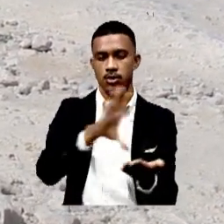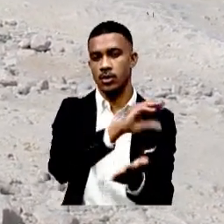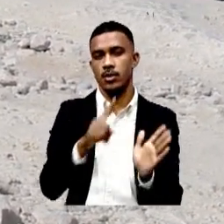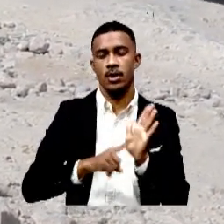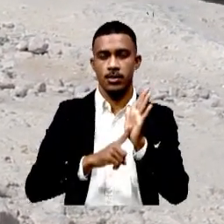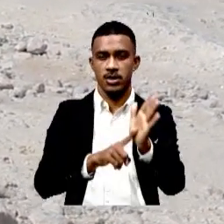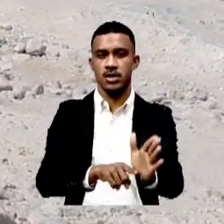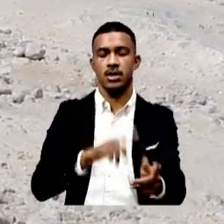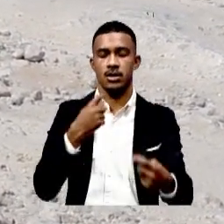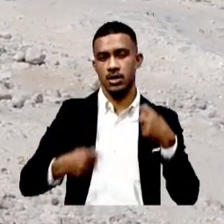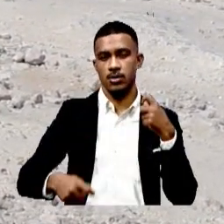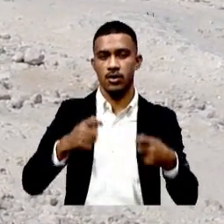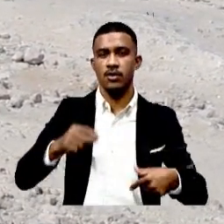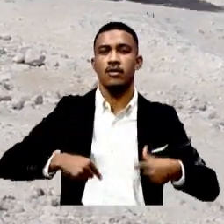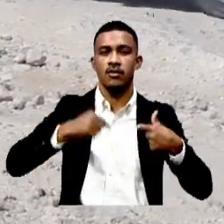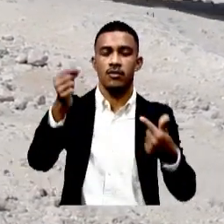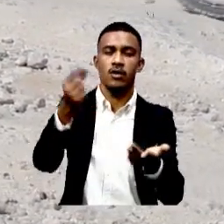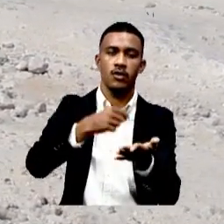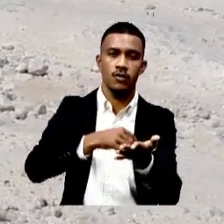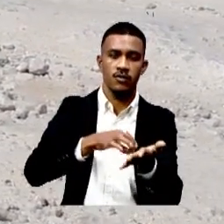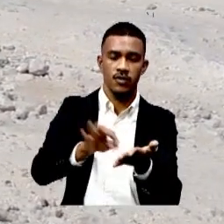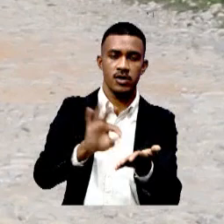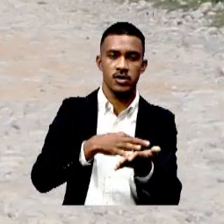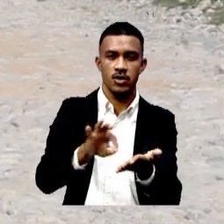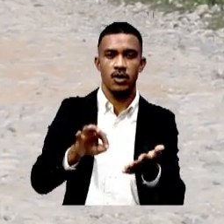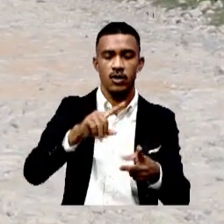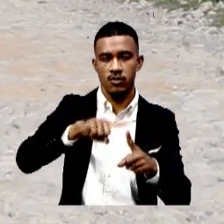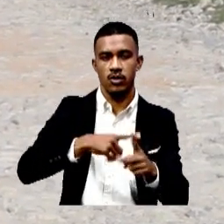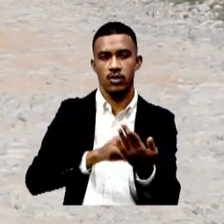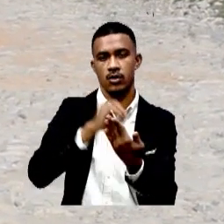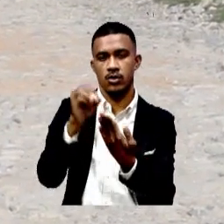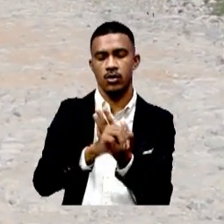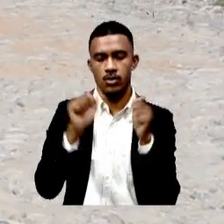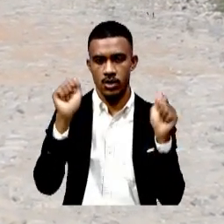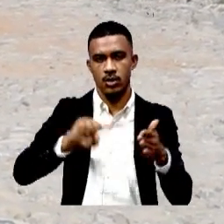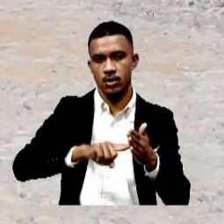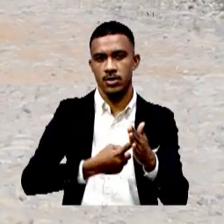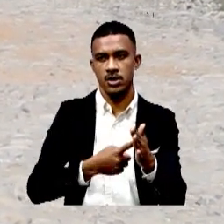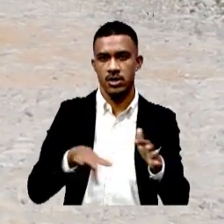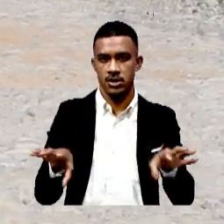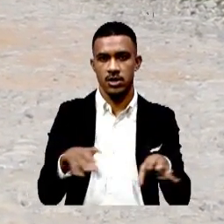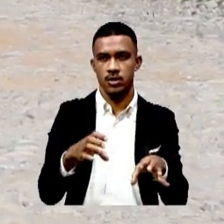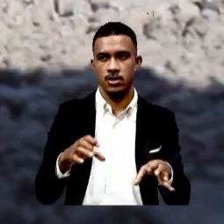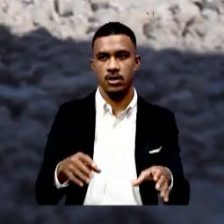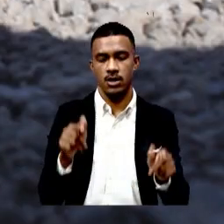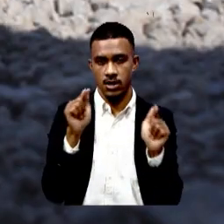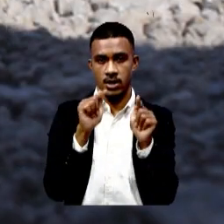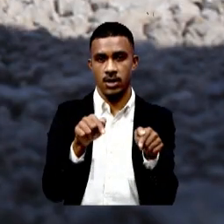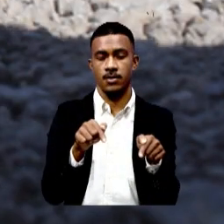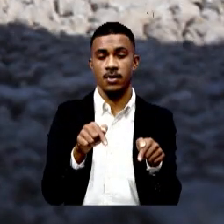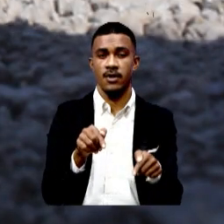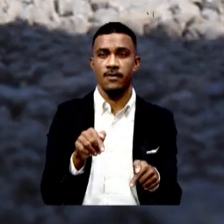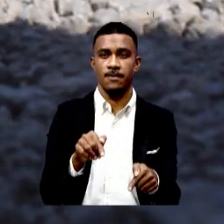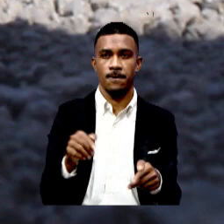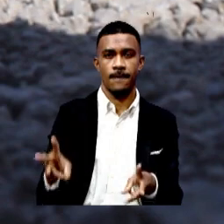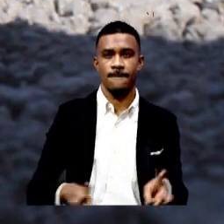de Contas, ho di fo visto, no ne ia fulo outubro, belahu construção. Nema ka estrada Letefoho Bahatubiliku,